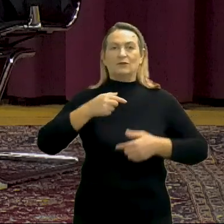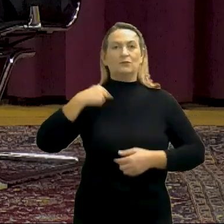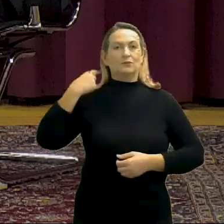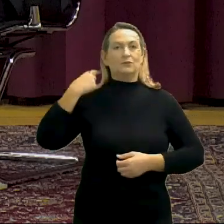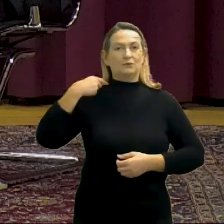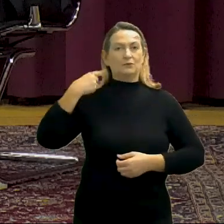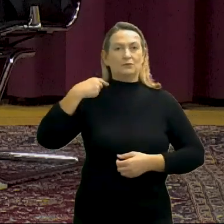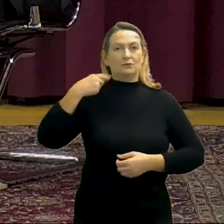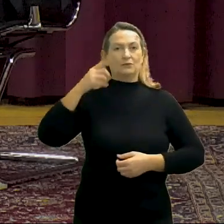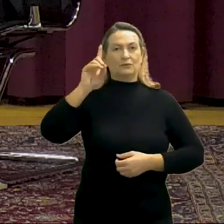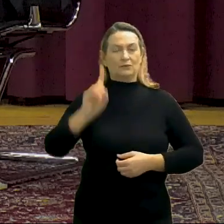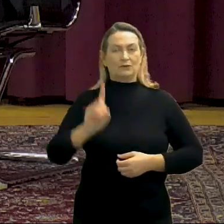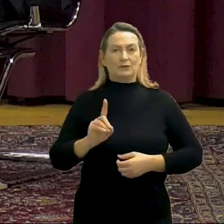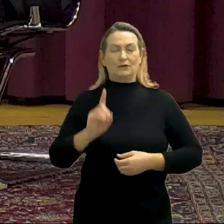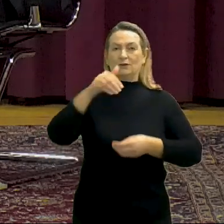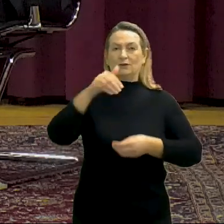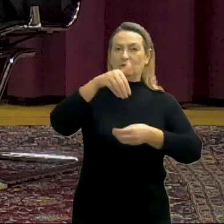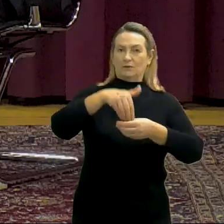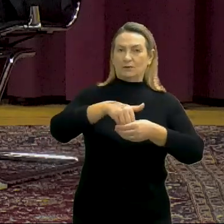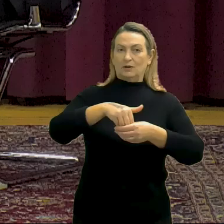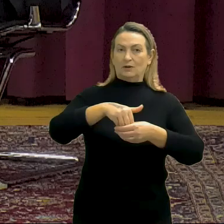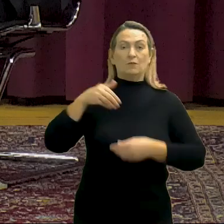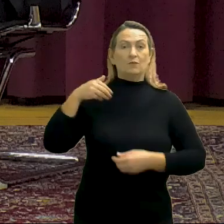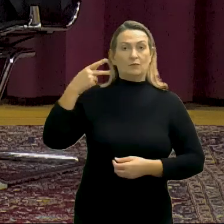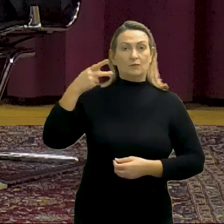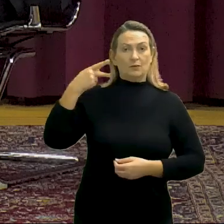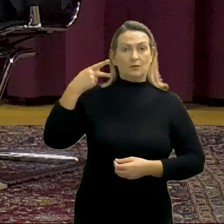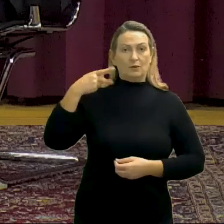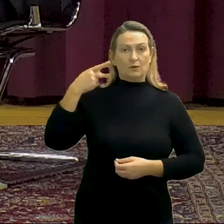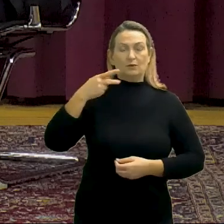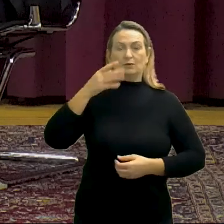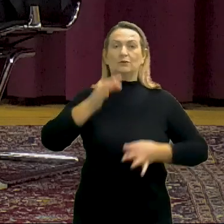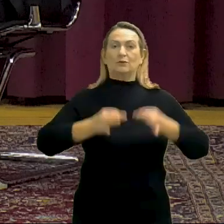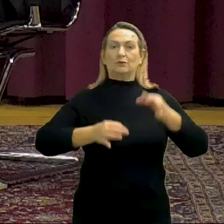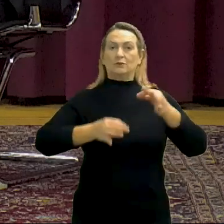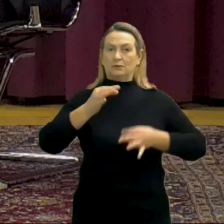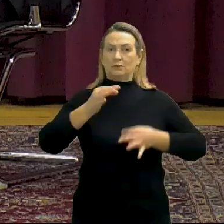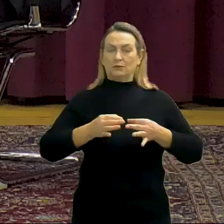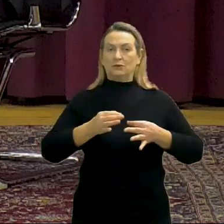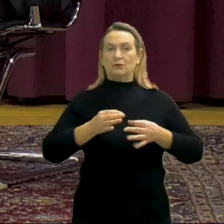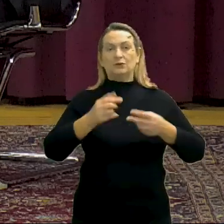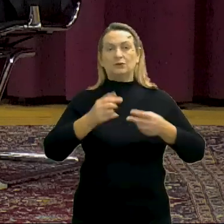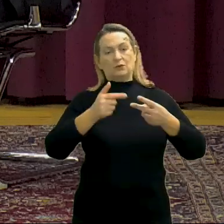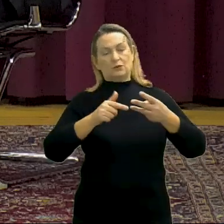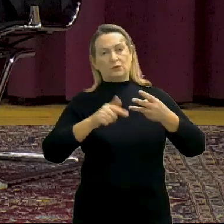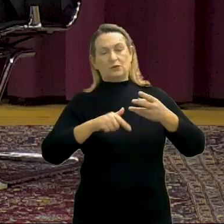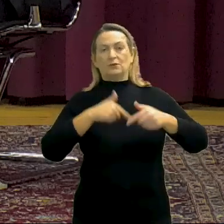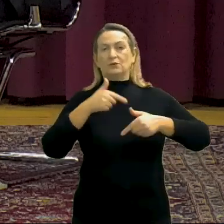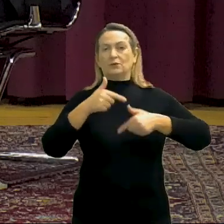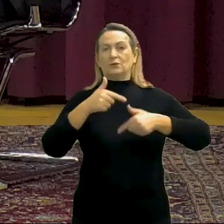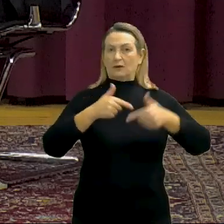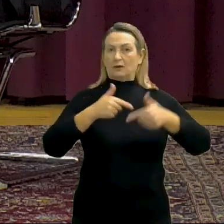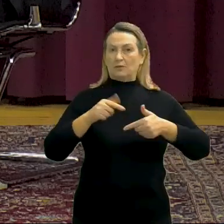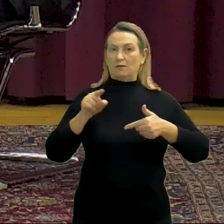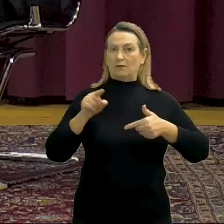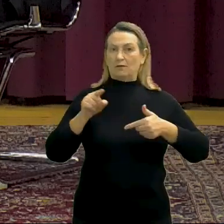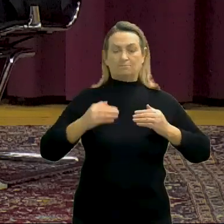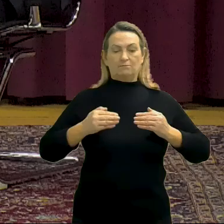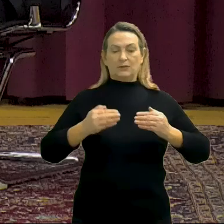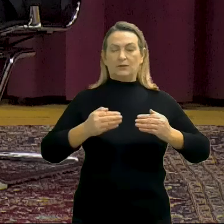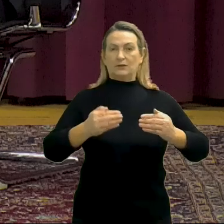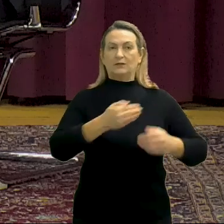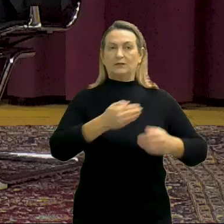em muitas outras e atividades que ele tem na no ministério público